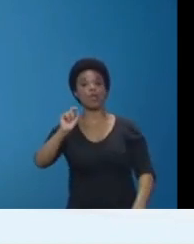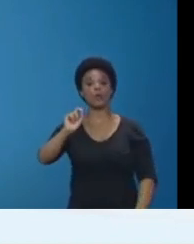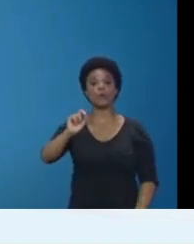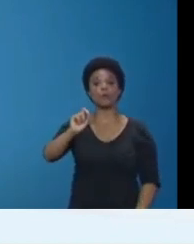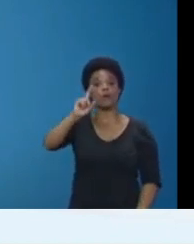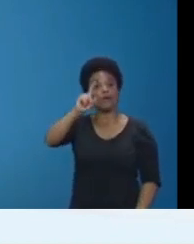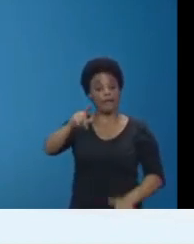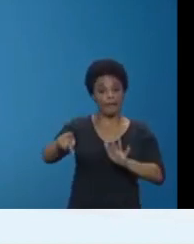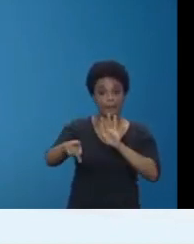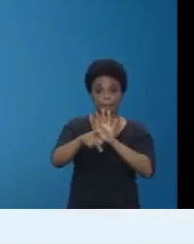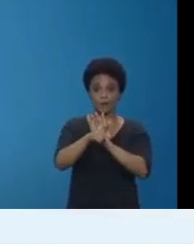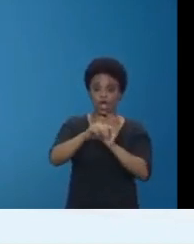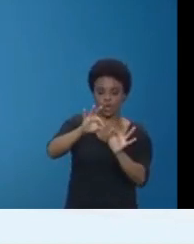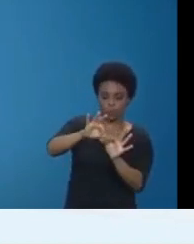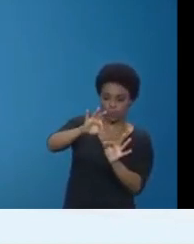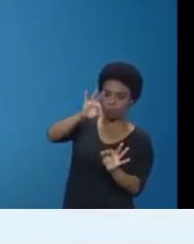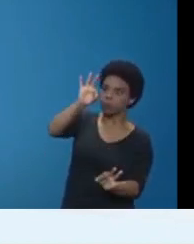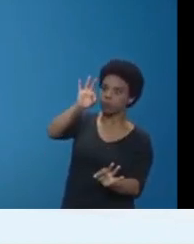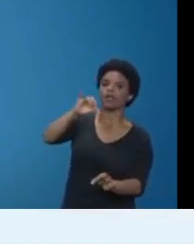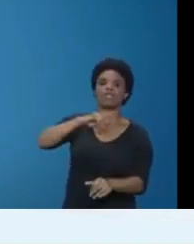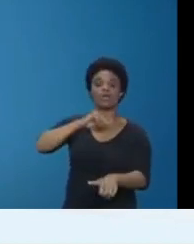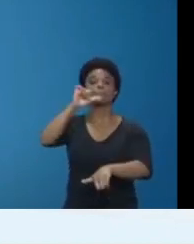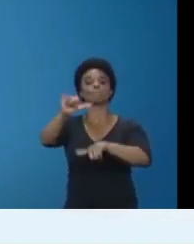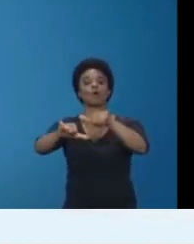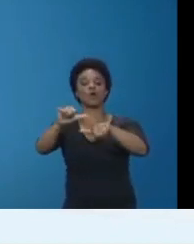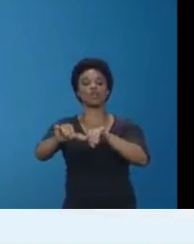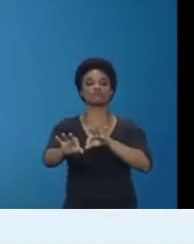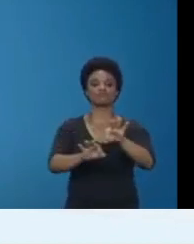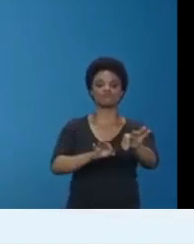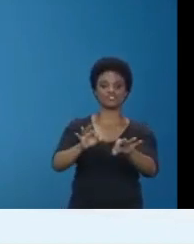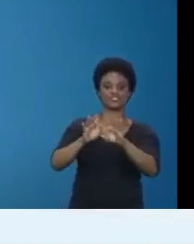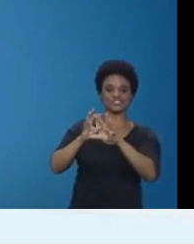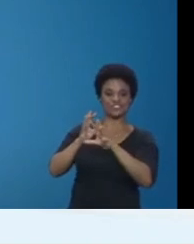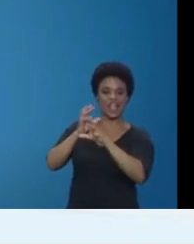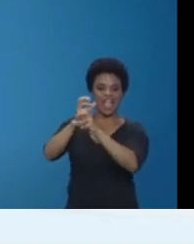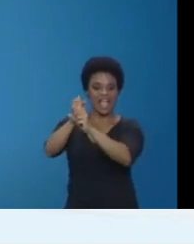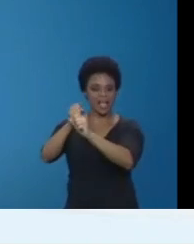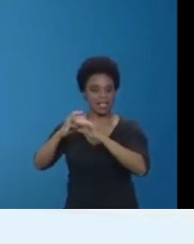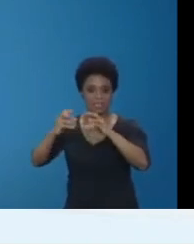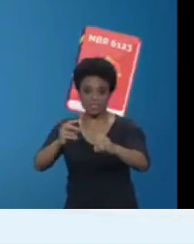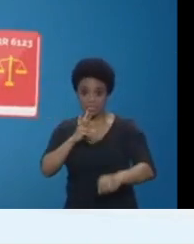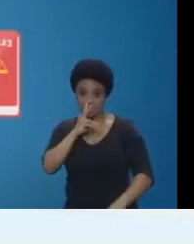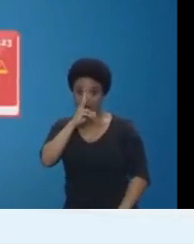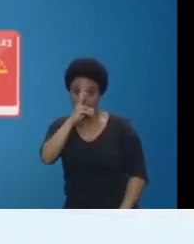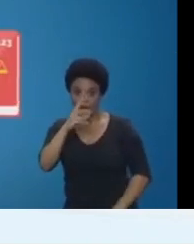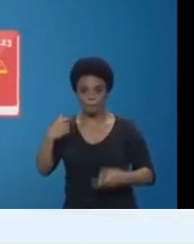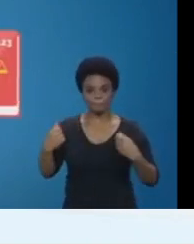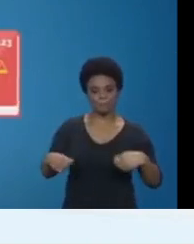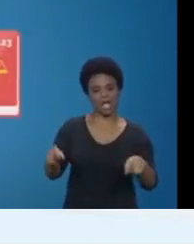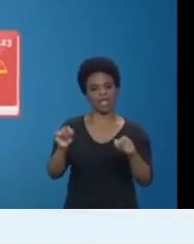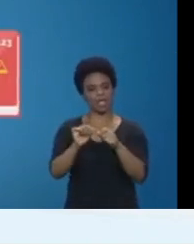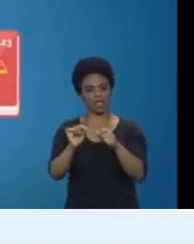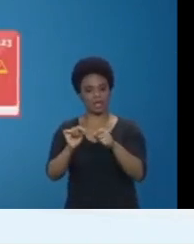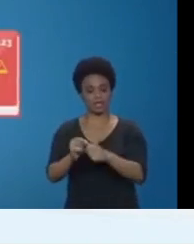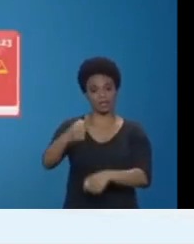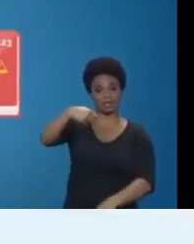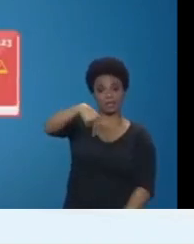que tem muito impacto sobre um projeto, tanto que o cálculo dessa força deve ser realizado de acordo com a